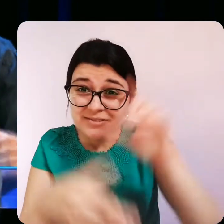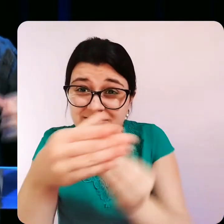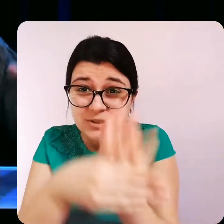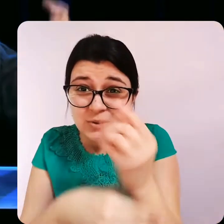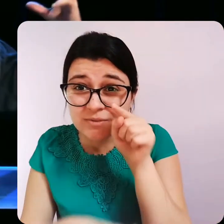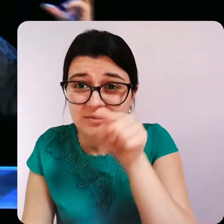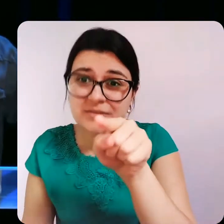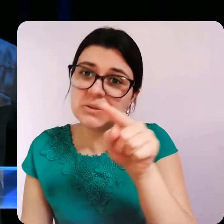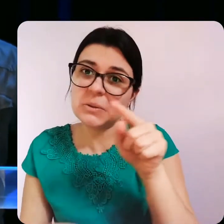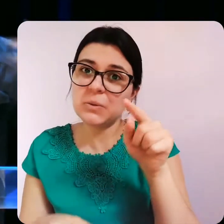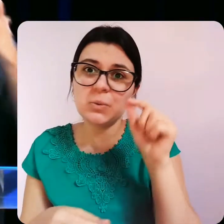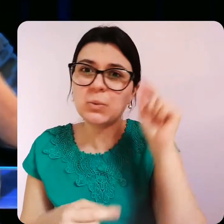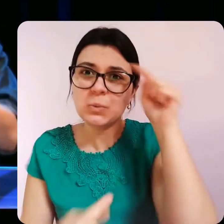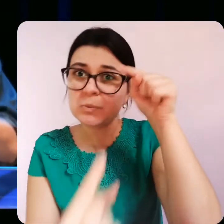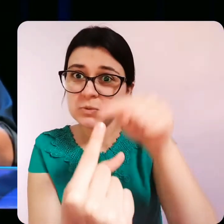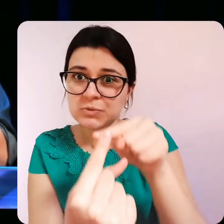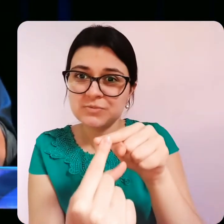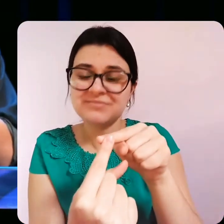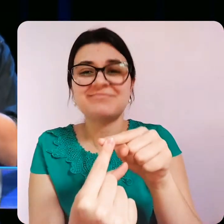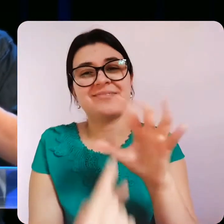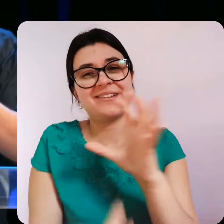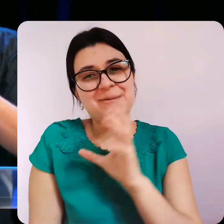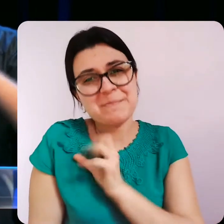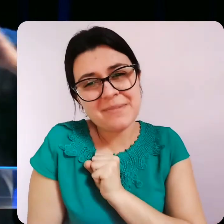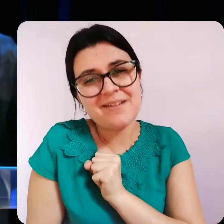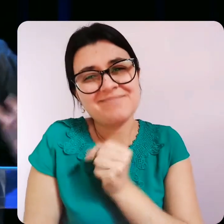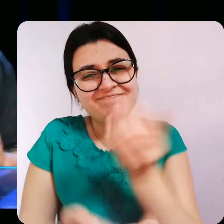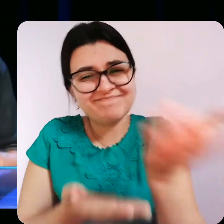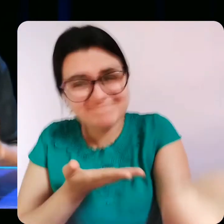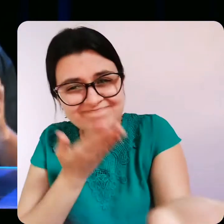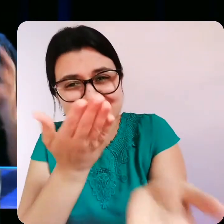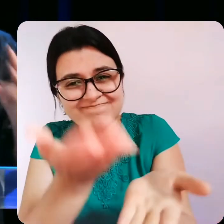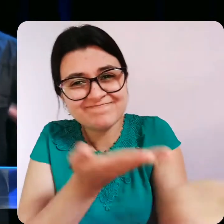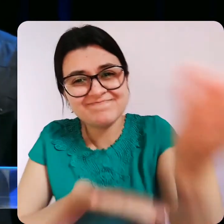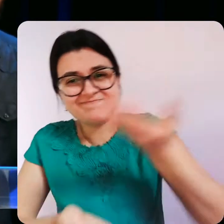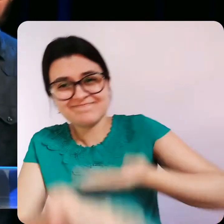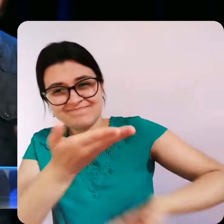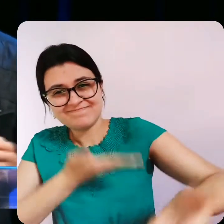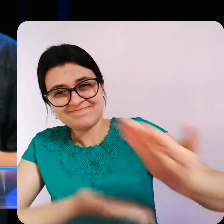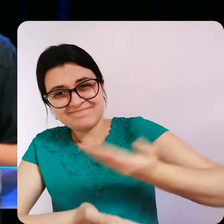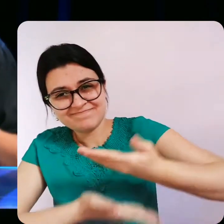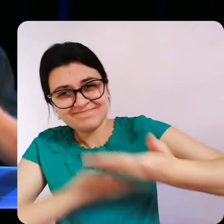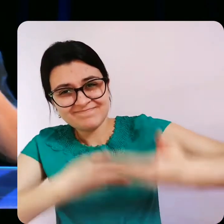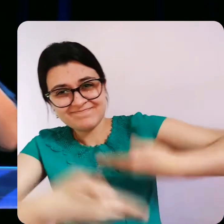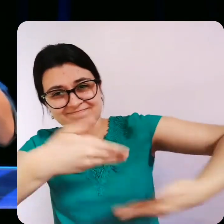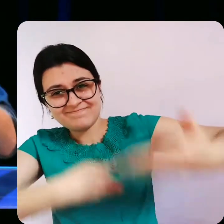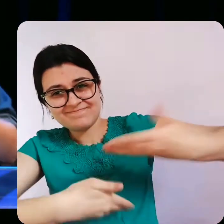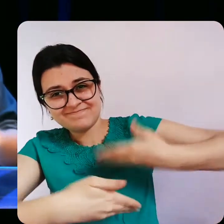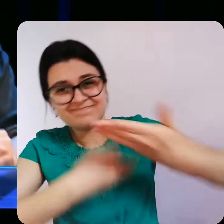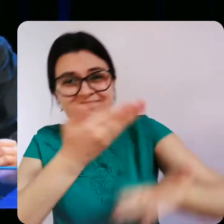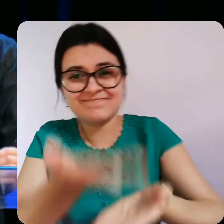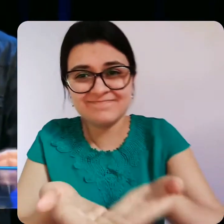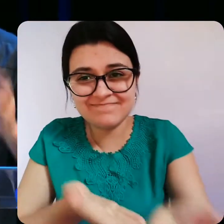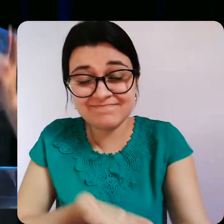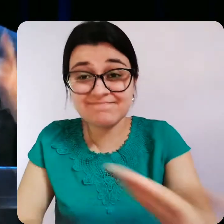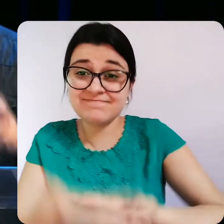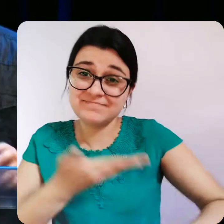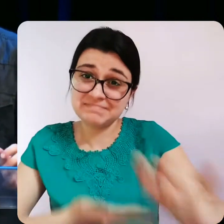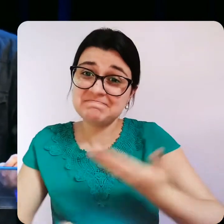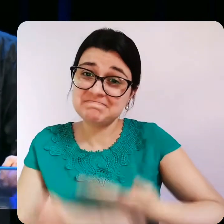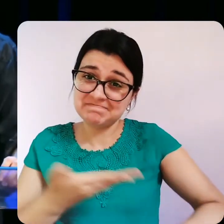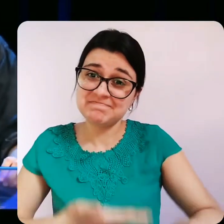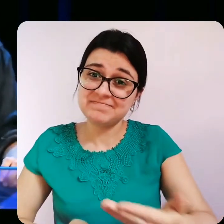Você foi criado para ser amado e para amar. Mas infelizmente nós erramos feio, nós falhamos nessa tarefa de